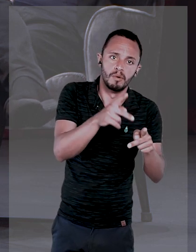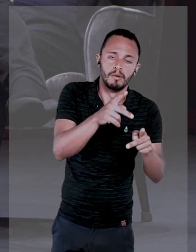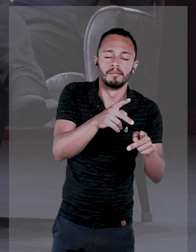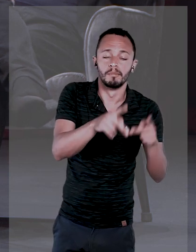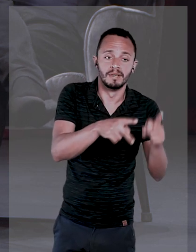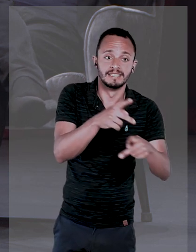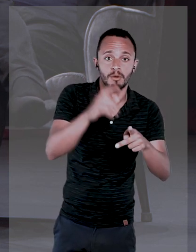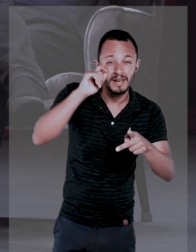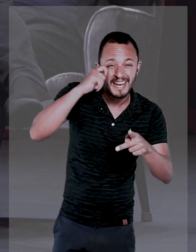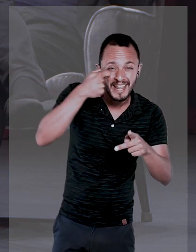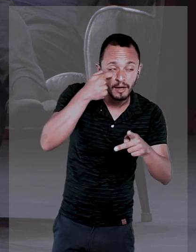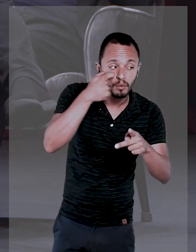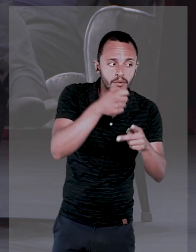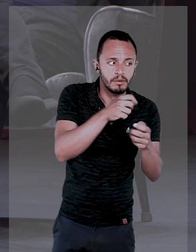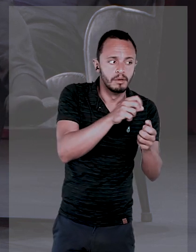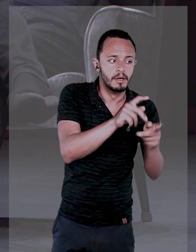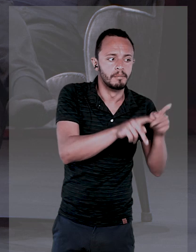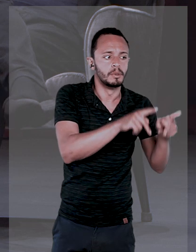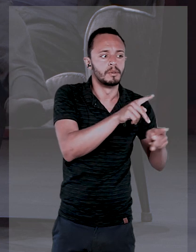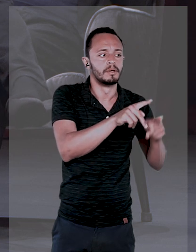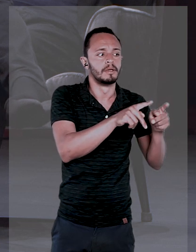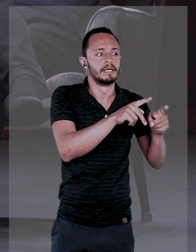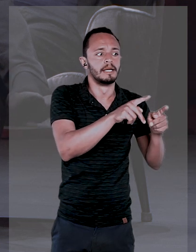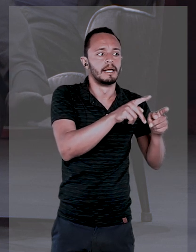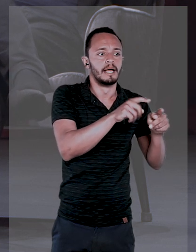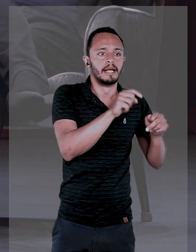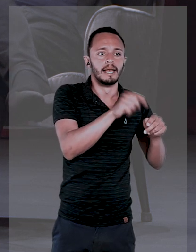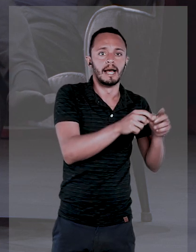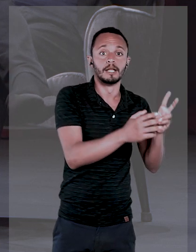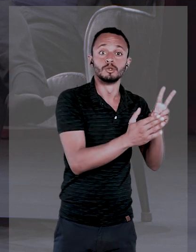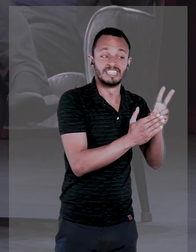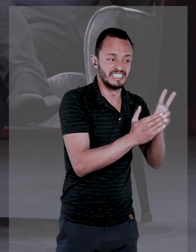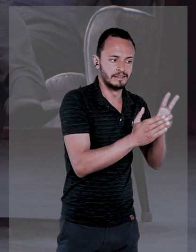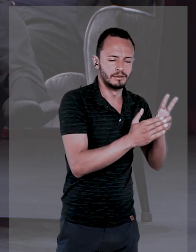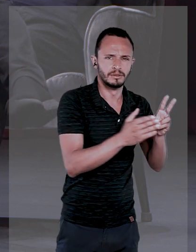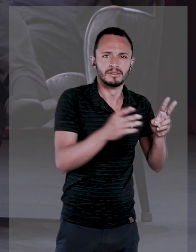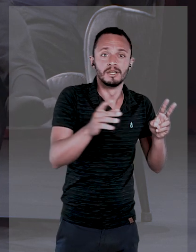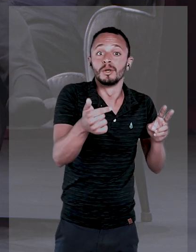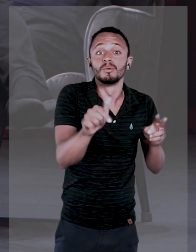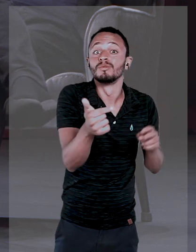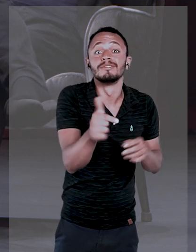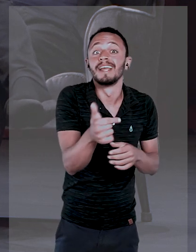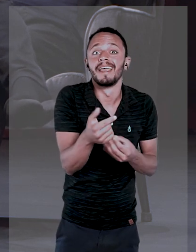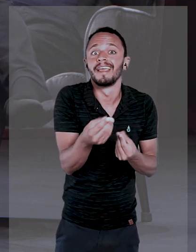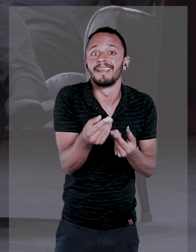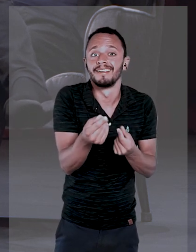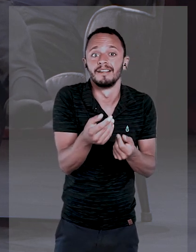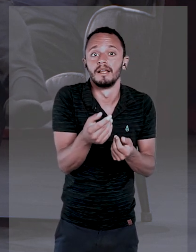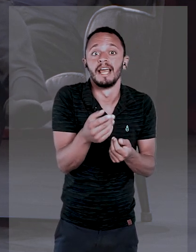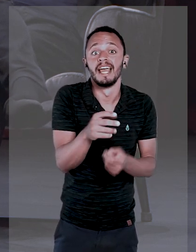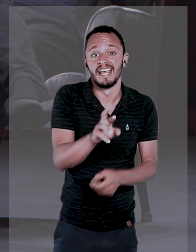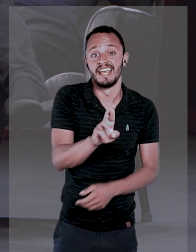os povos negros e não há para os povos vermelhos. Isto é outro spoiler.